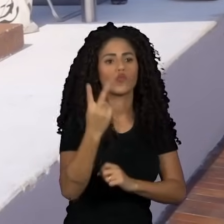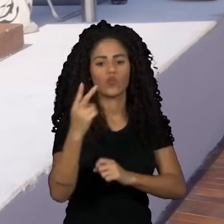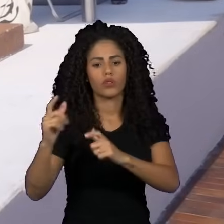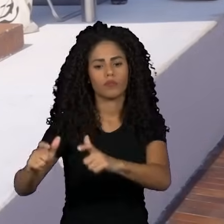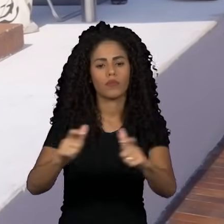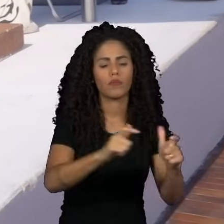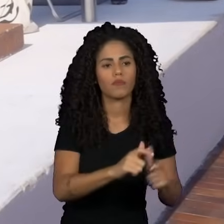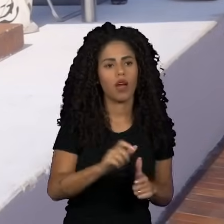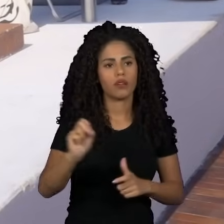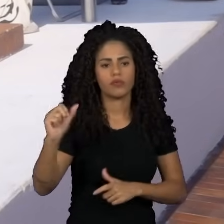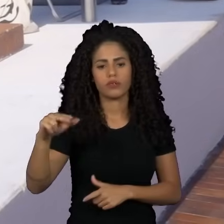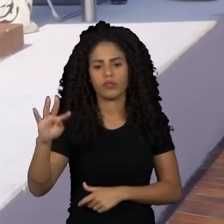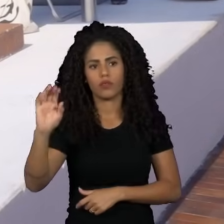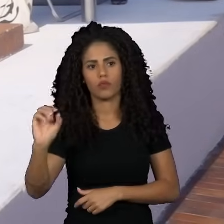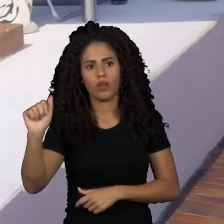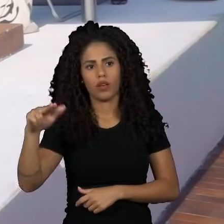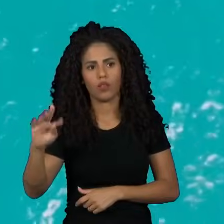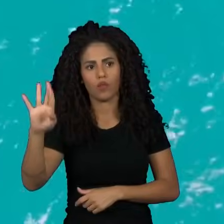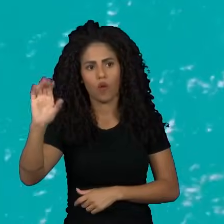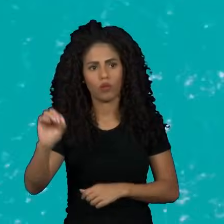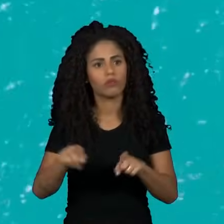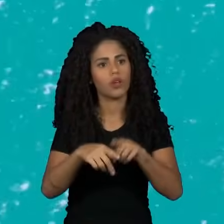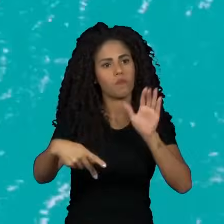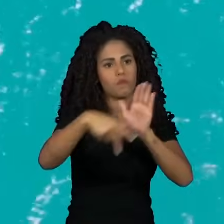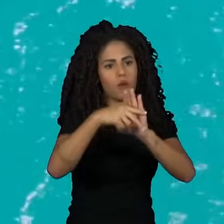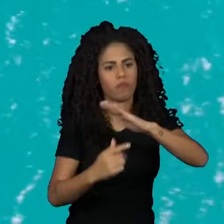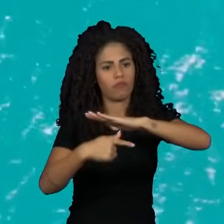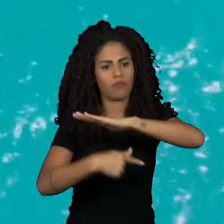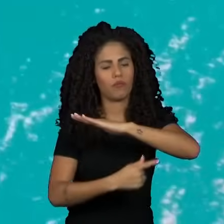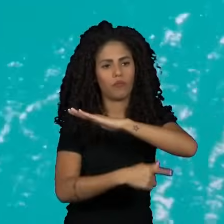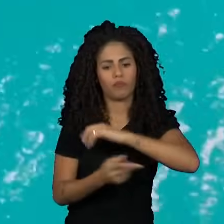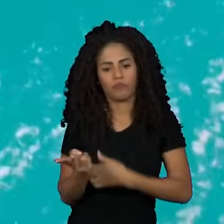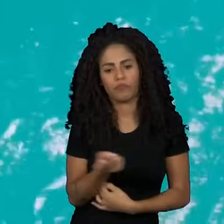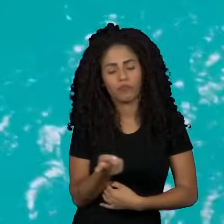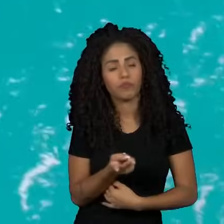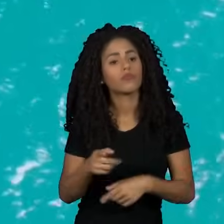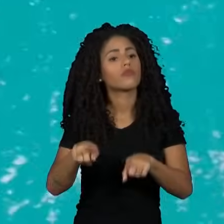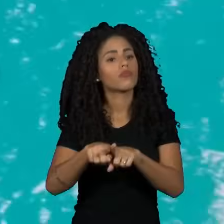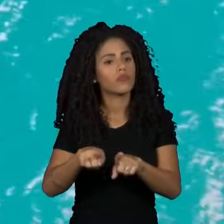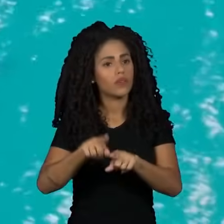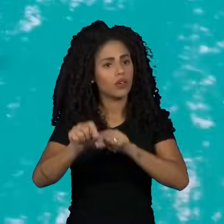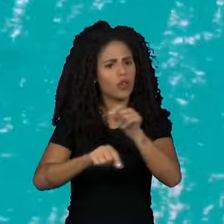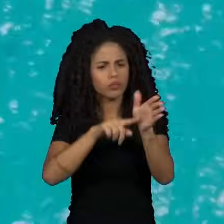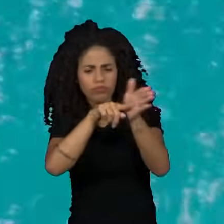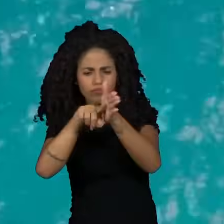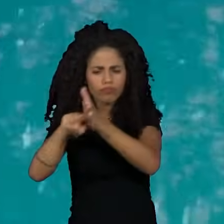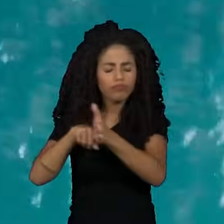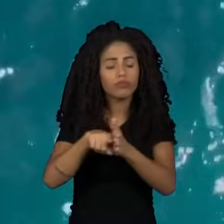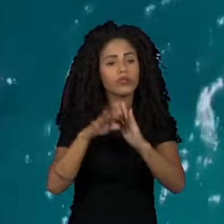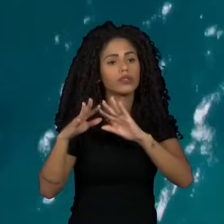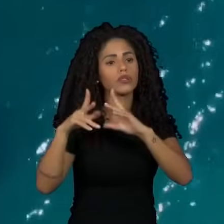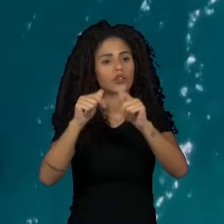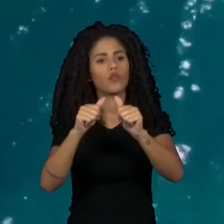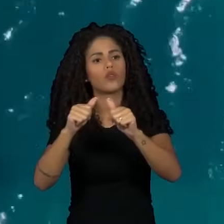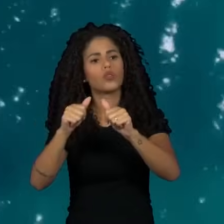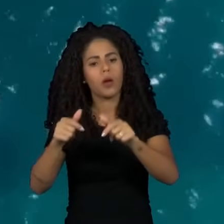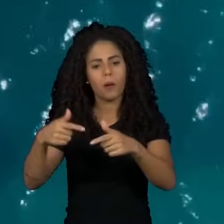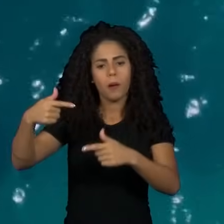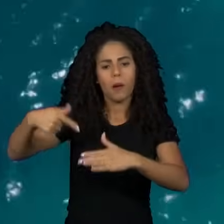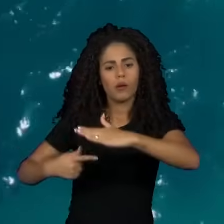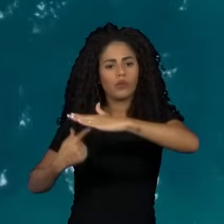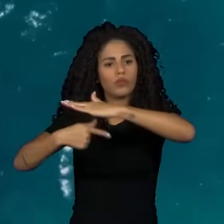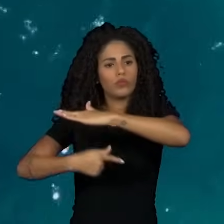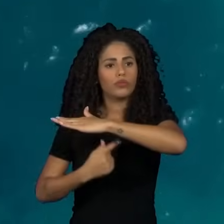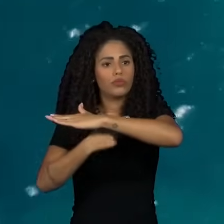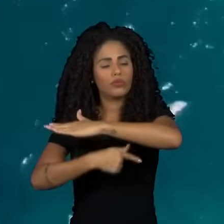Santo Antônio e na Baía dos Golfinhos. Na Baía de Santo Antônio a gente também coloca junto da nossa pesquisa a interação dos golfinhos rotadores com